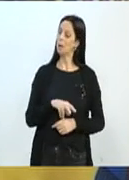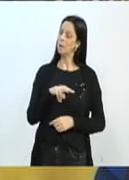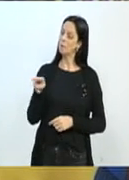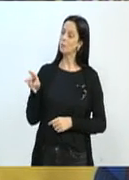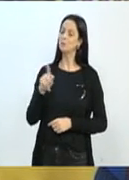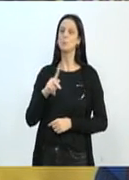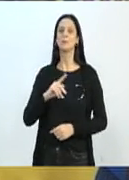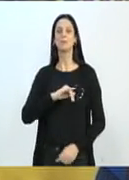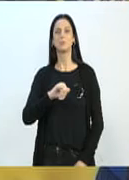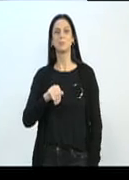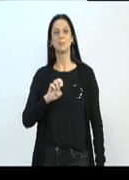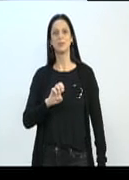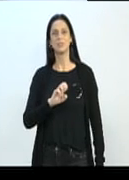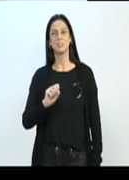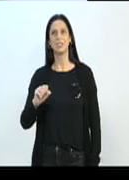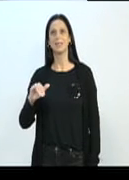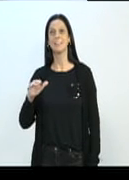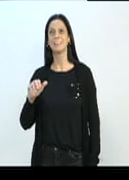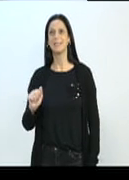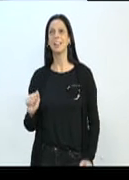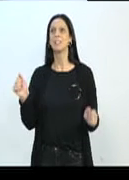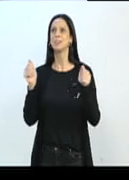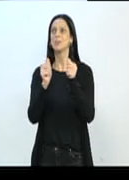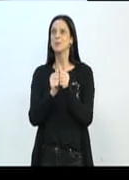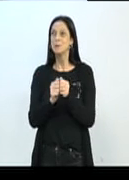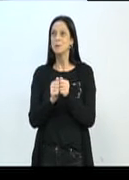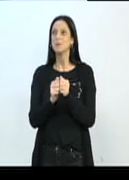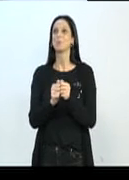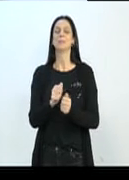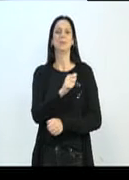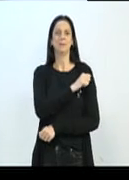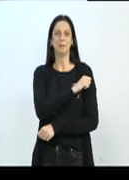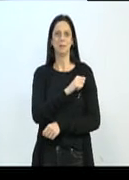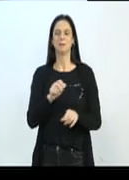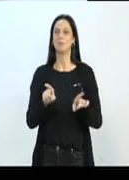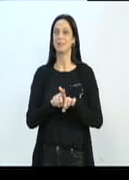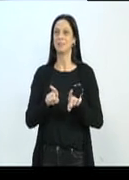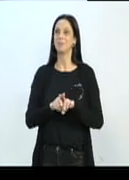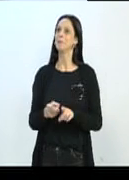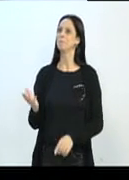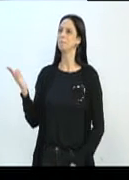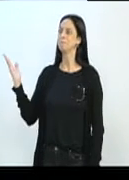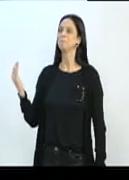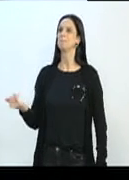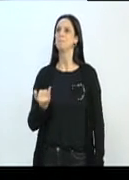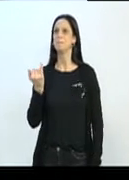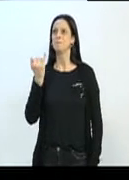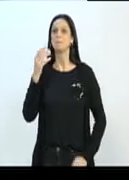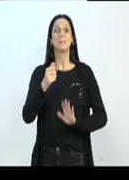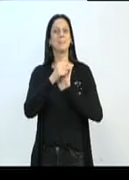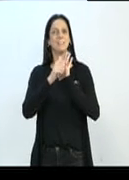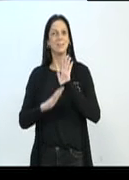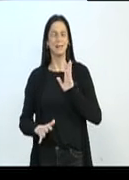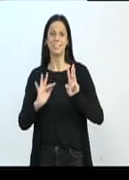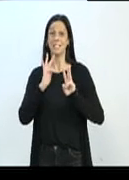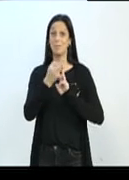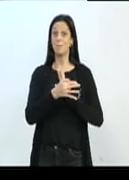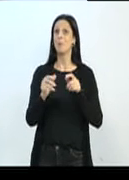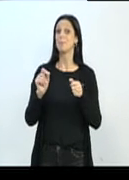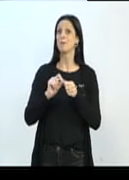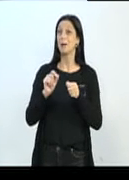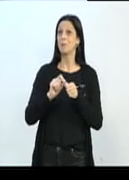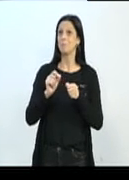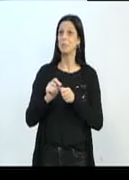professora Jéssica e as Crianças em atividade e também muito importante nessas atividades feitas pela pro família